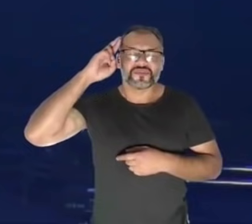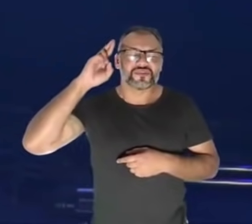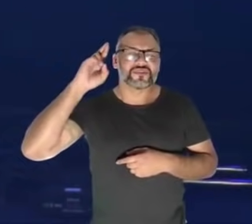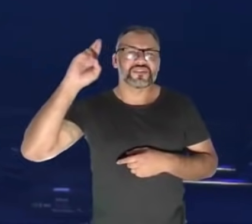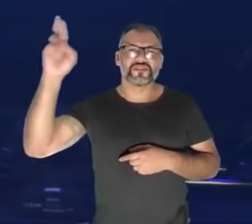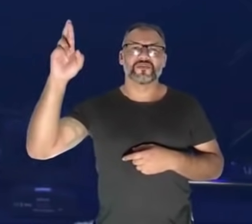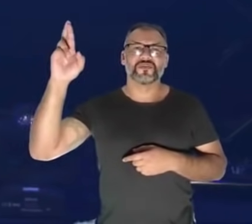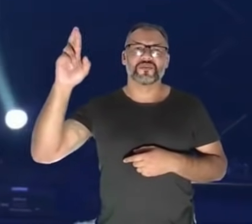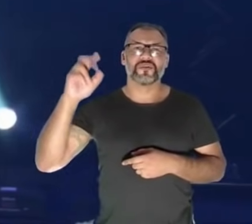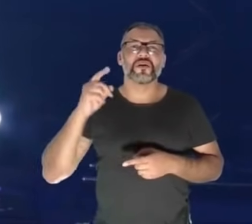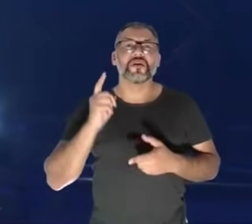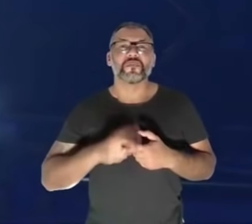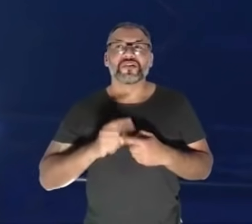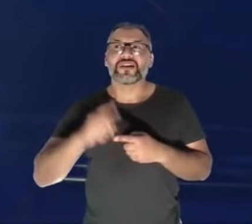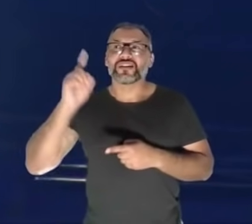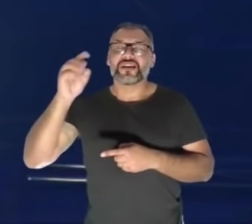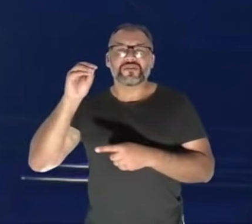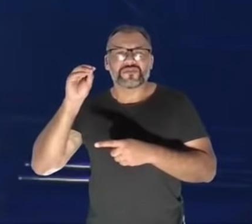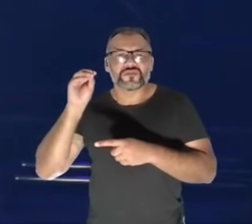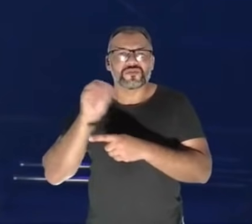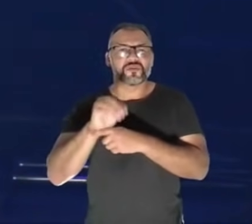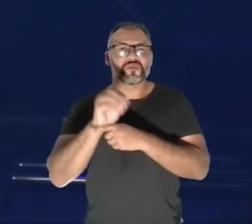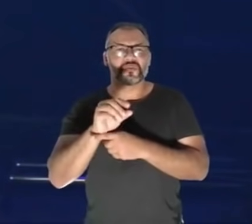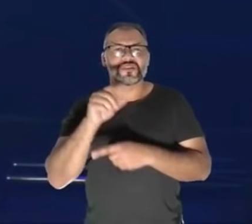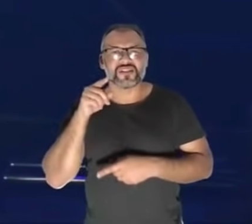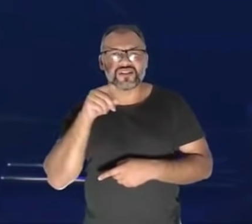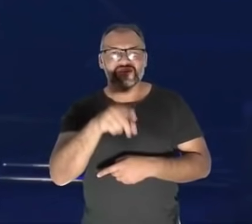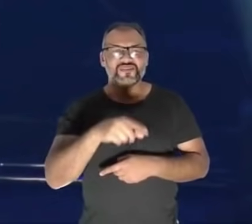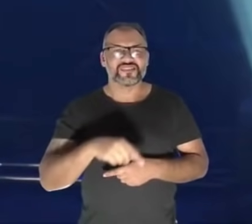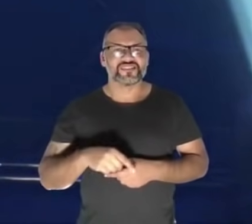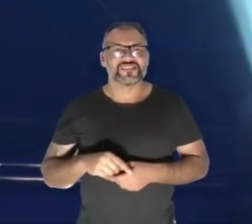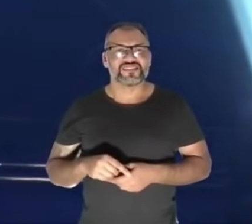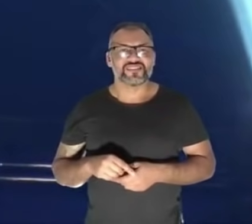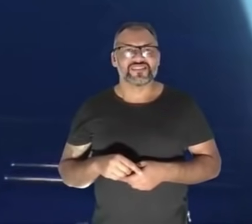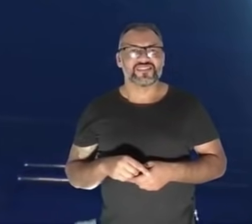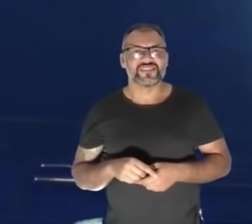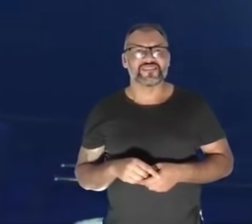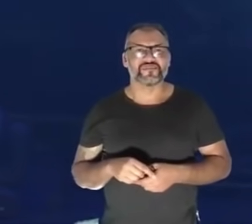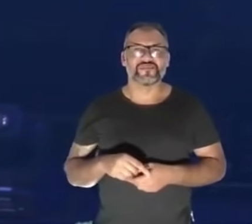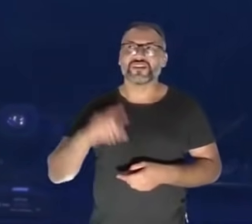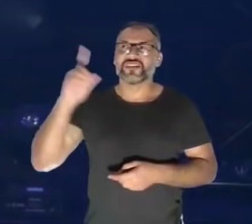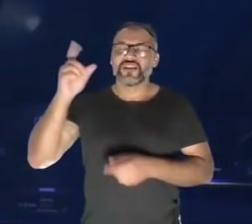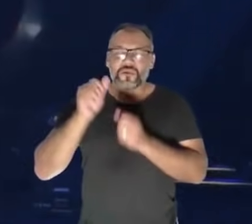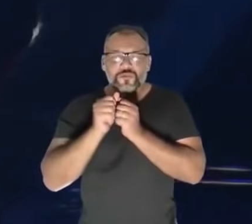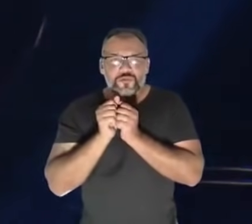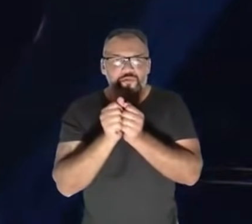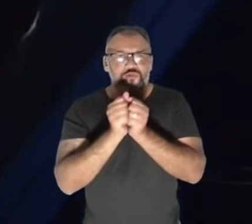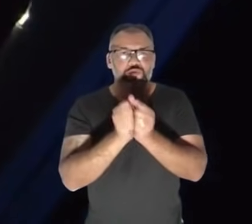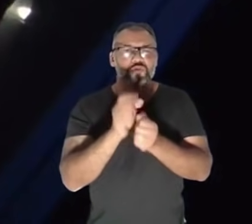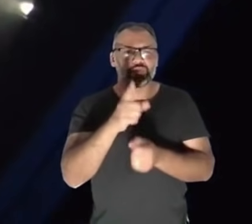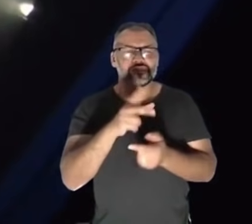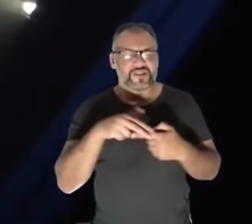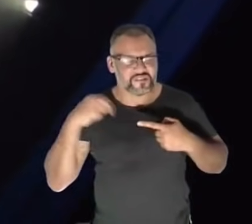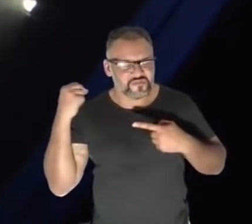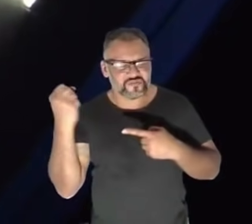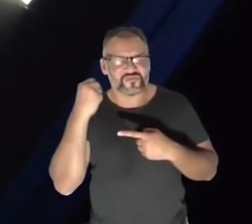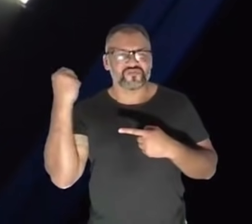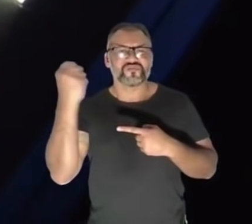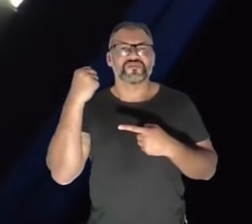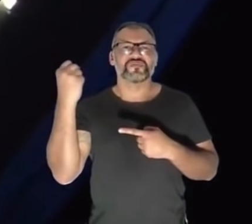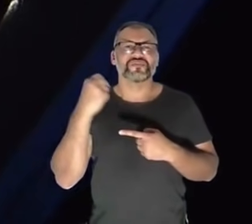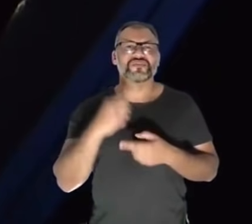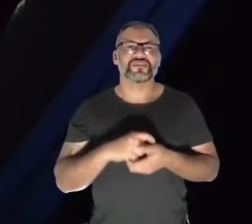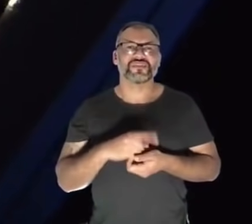agir Deus viveu querido irmão gata que venha contra nossa a gente vem este rir se não fosse senhor vamos estamos